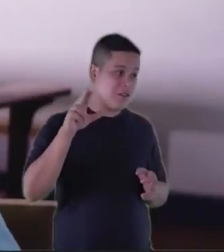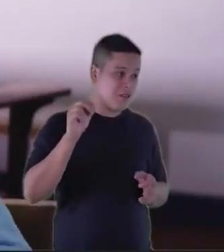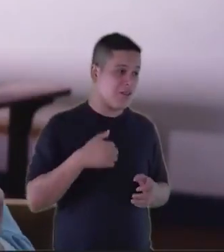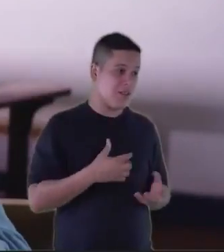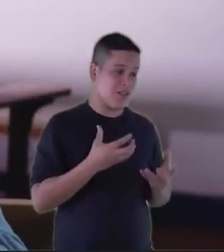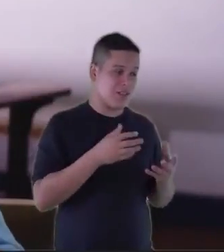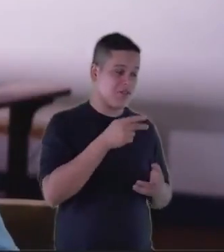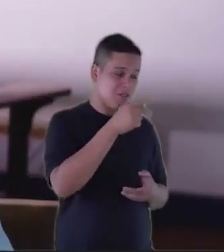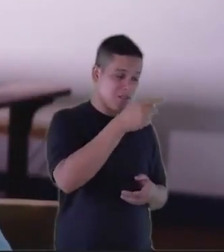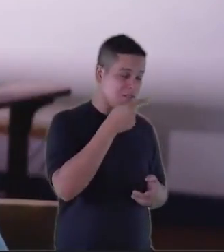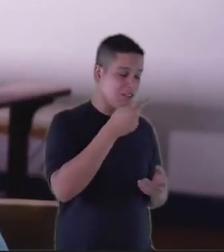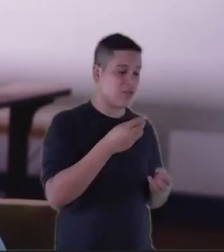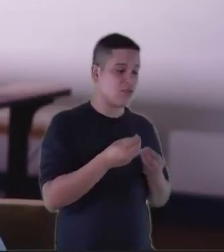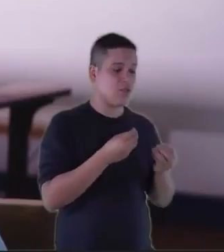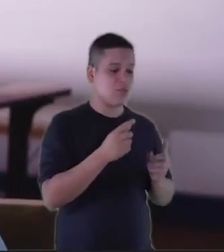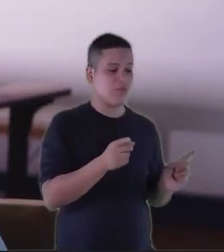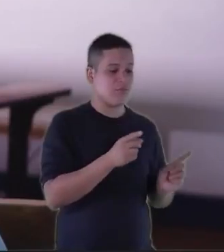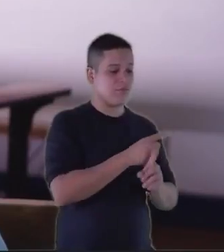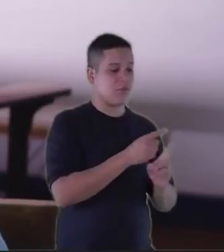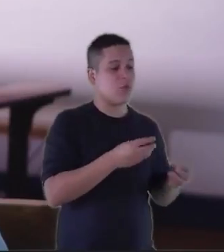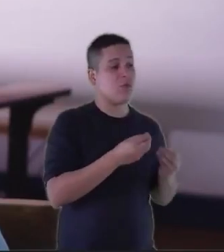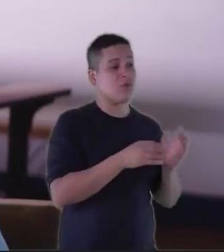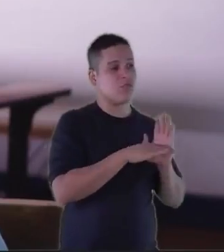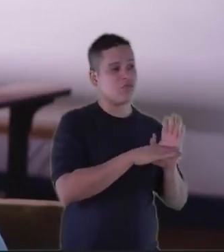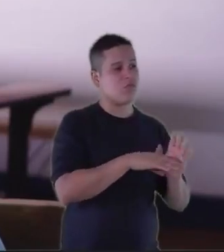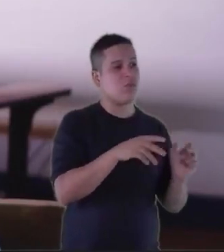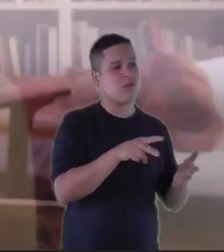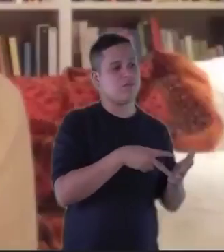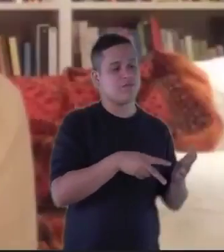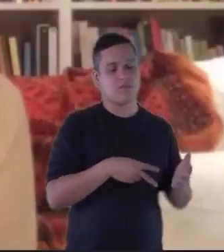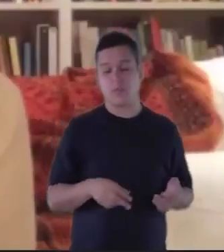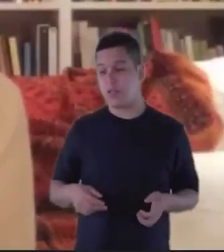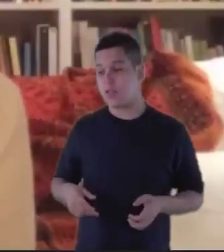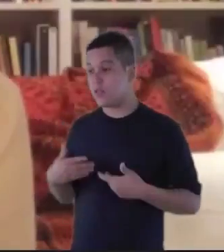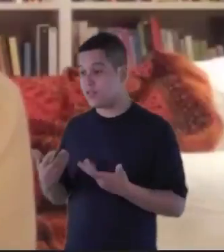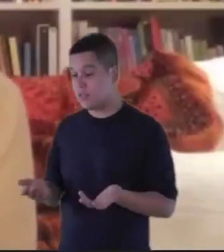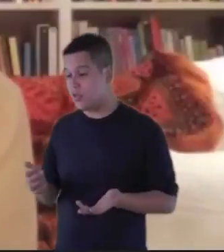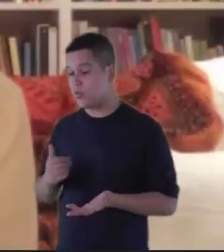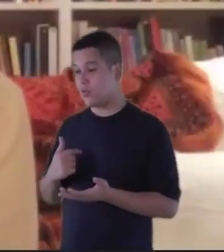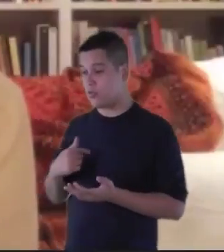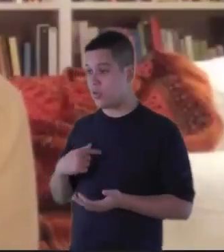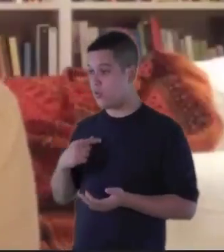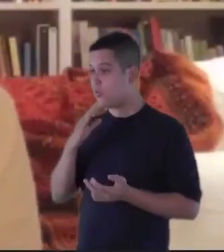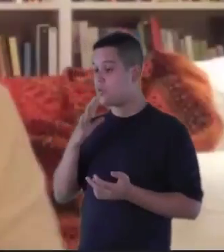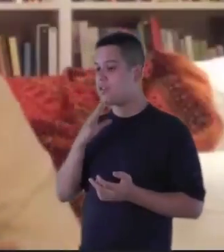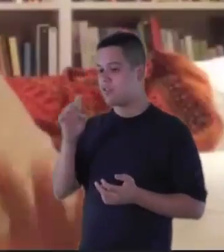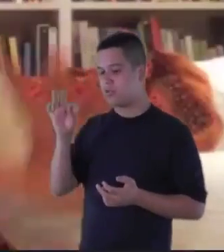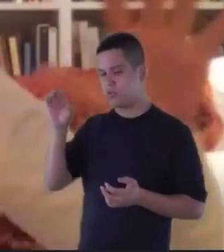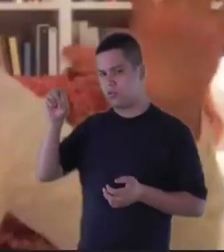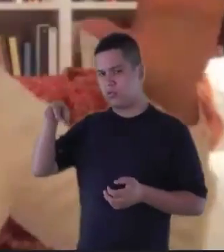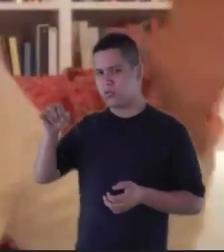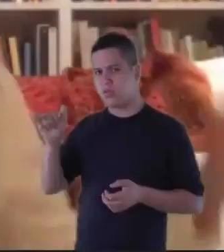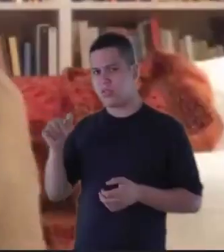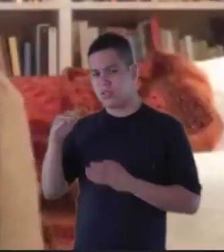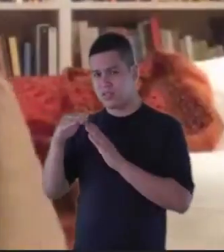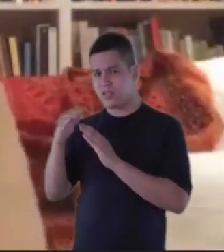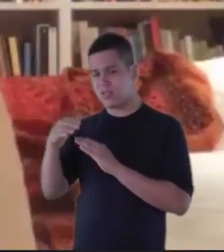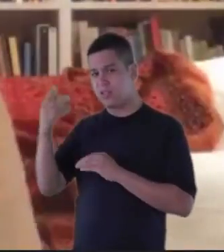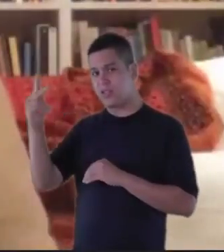literatura integrou. Logo que eu conheci o Tony, eu fui na casa dos pais dele, tal, e a casa dos pais dele era